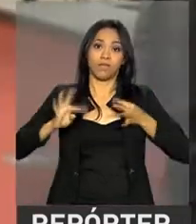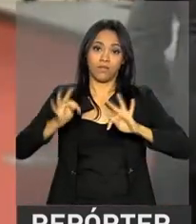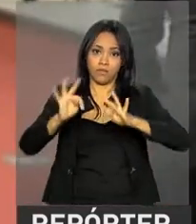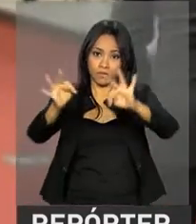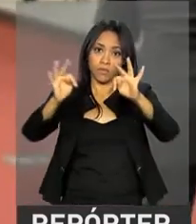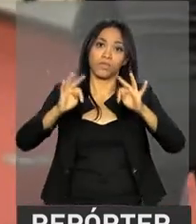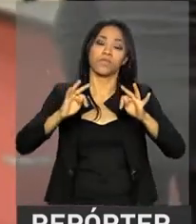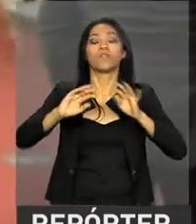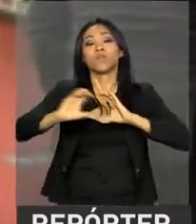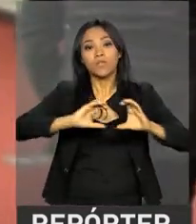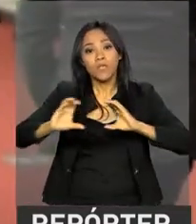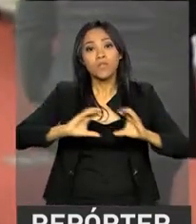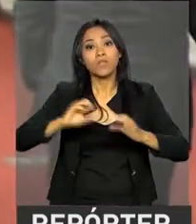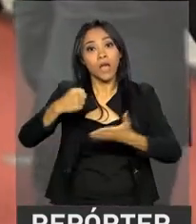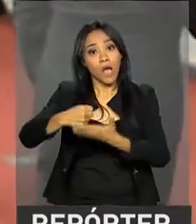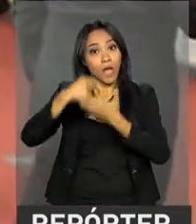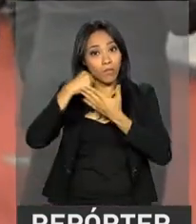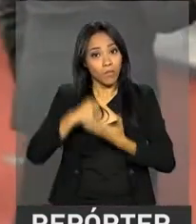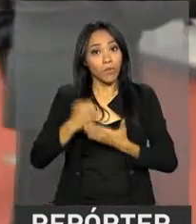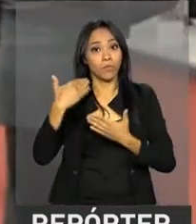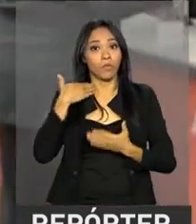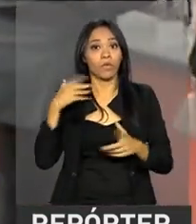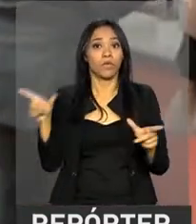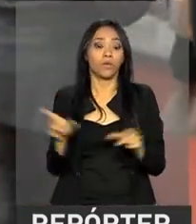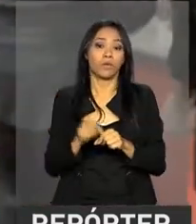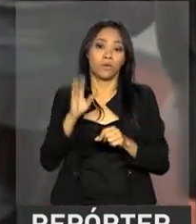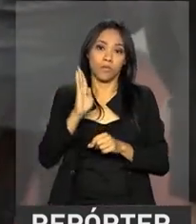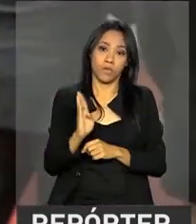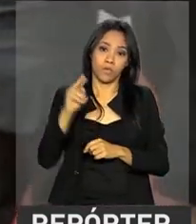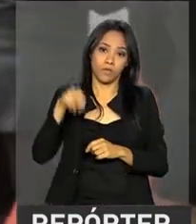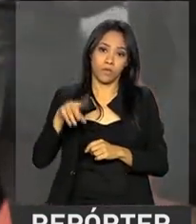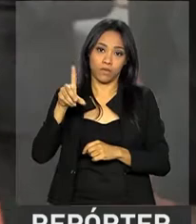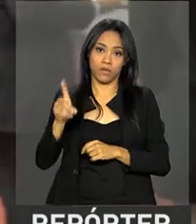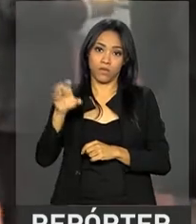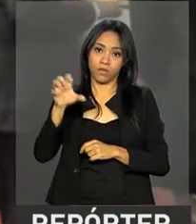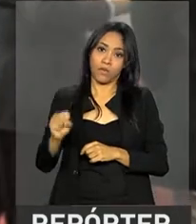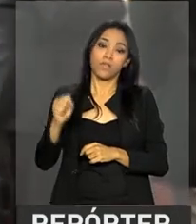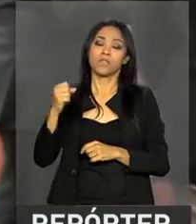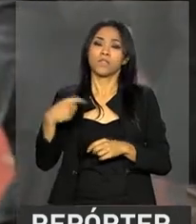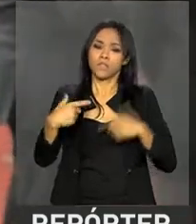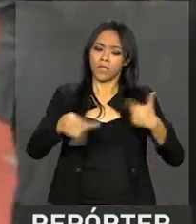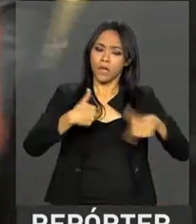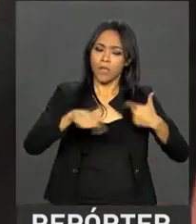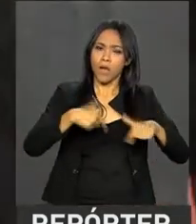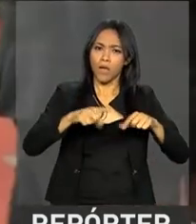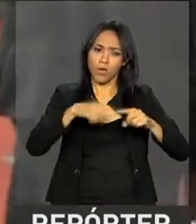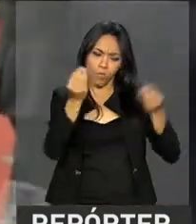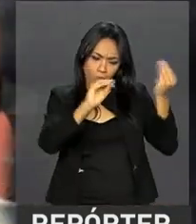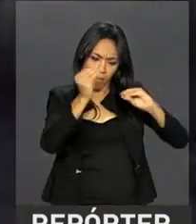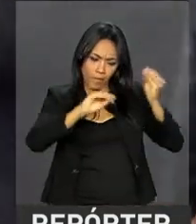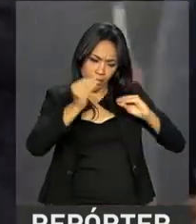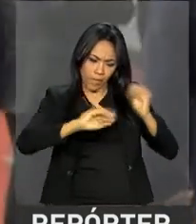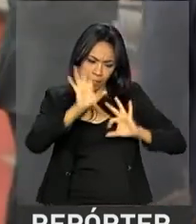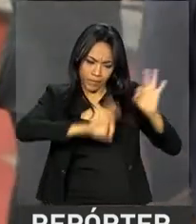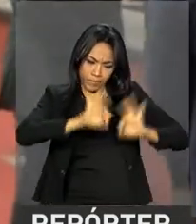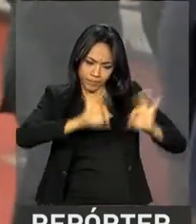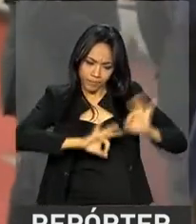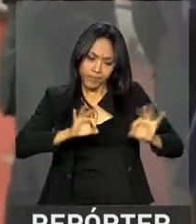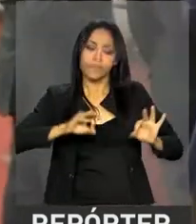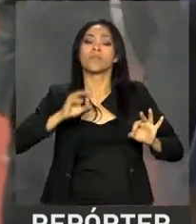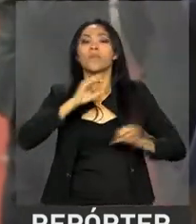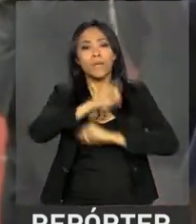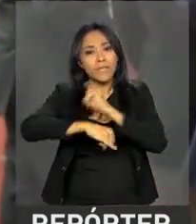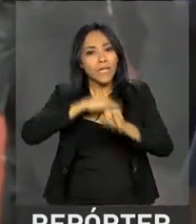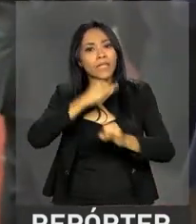com o apoio do bnds trabalha na elaboração do plano nacional de internet das coisas que deve ser lançado até o fim